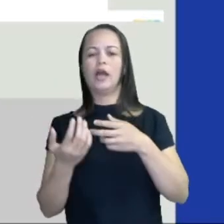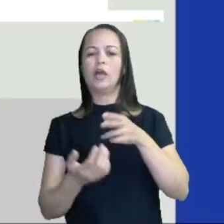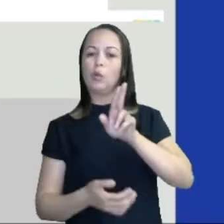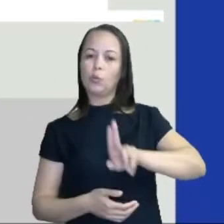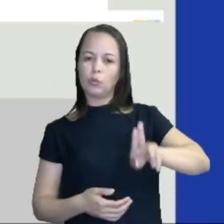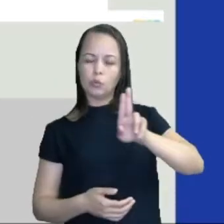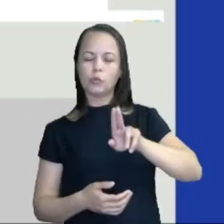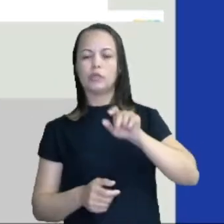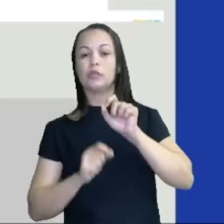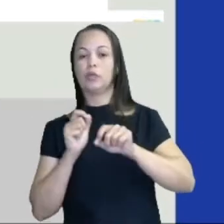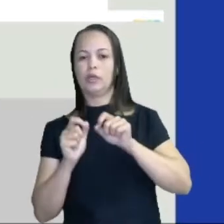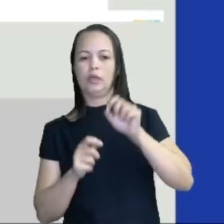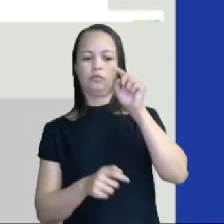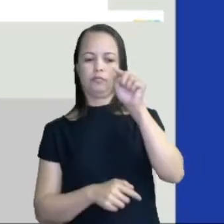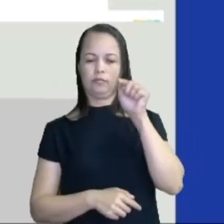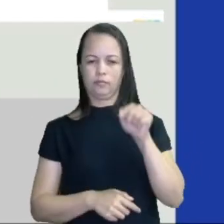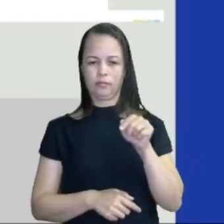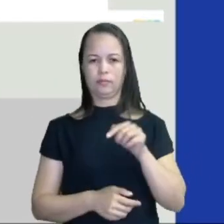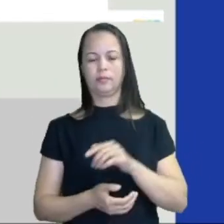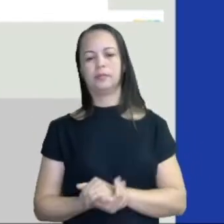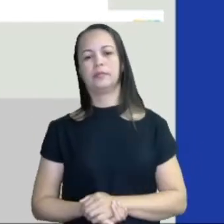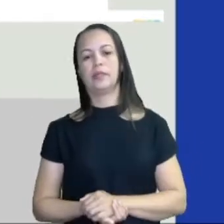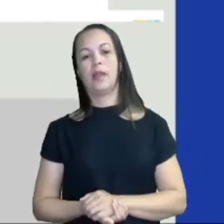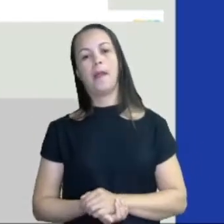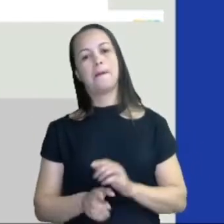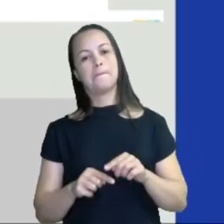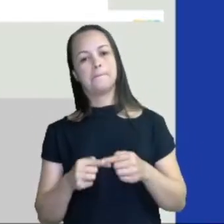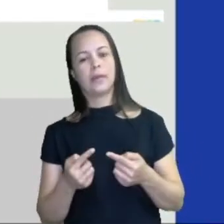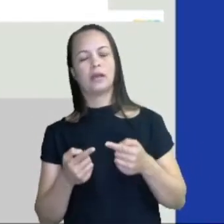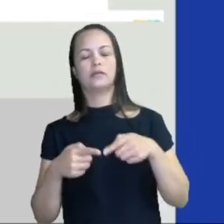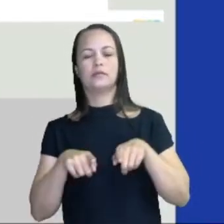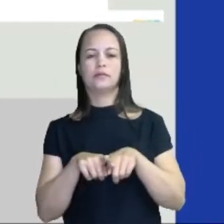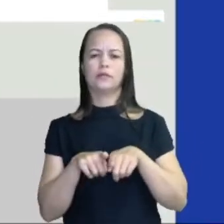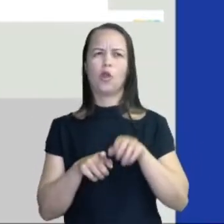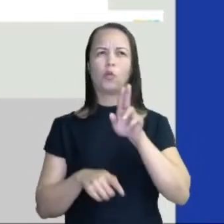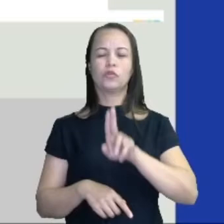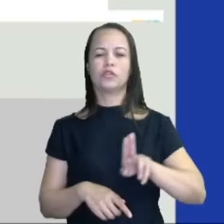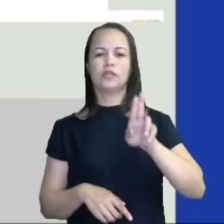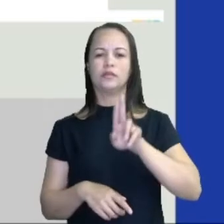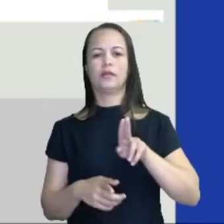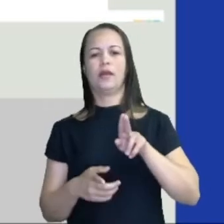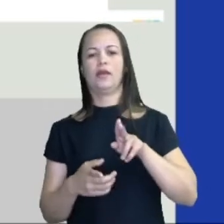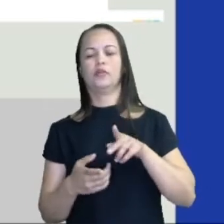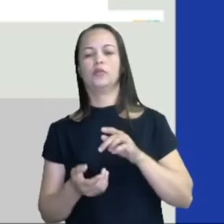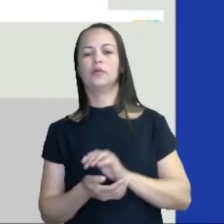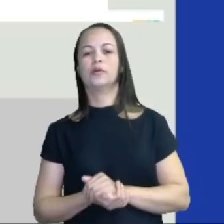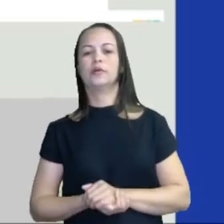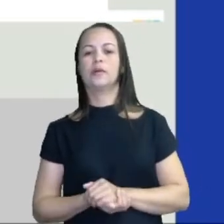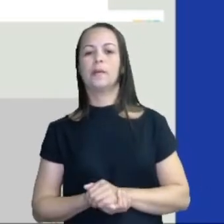sempre use os 2 pontos. Mas também ele é utilizado para